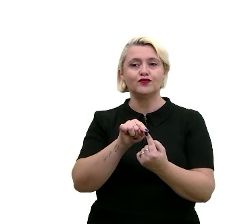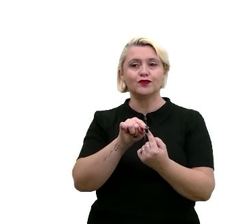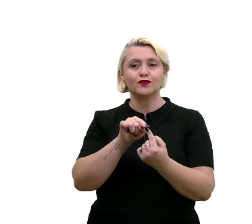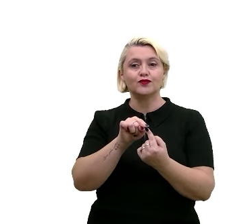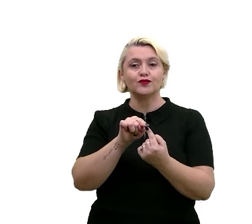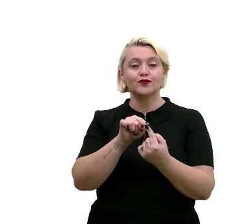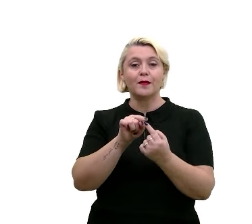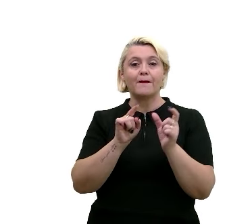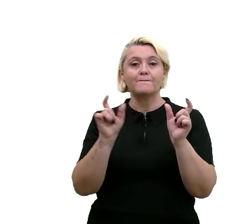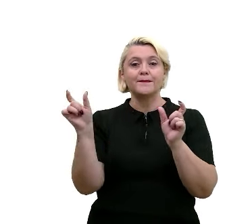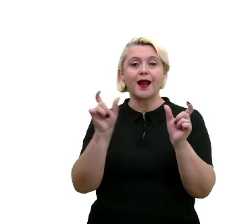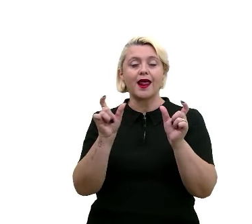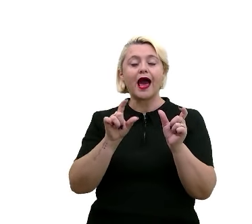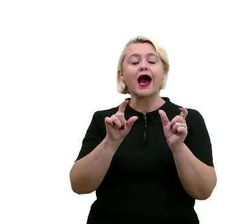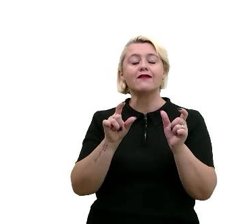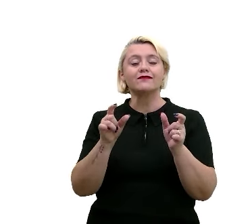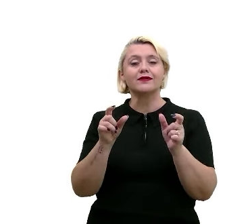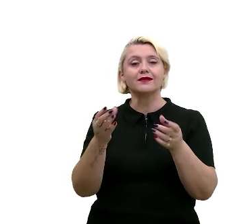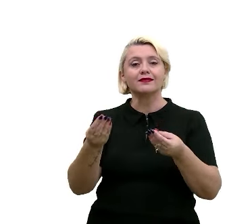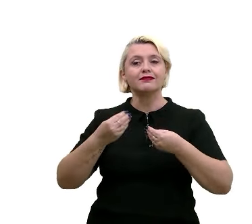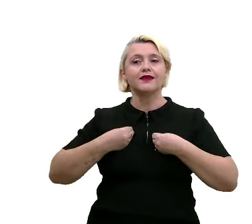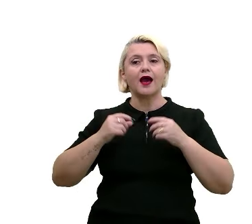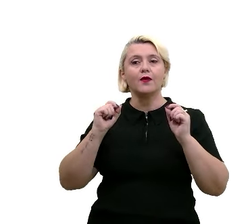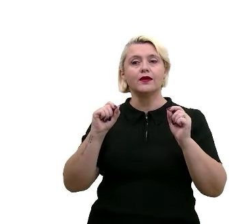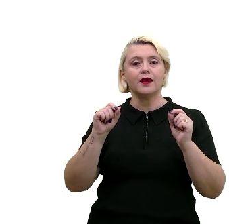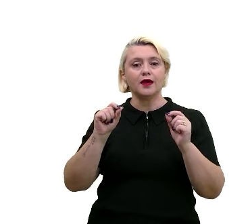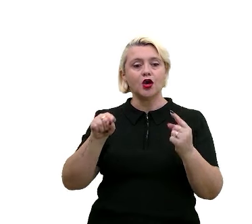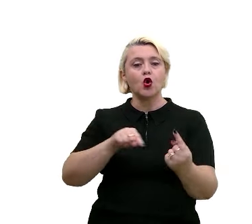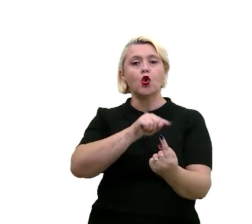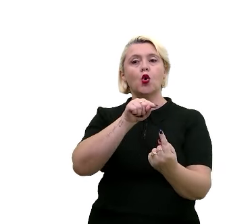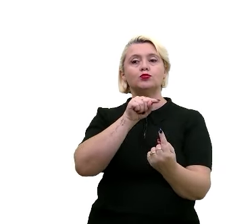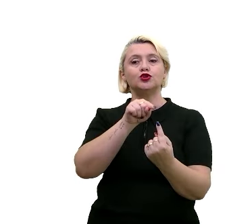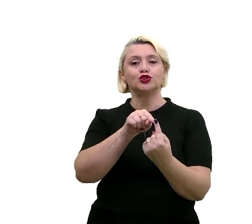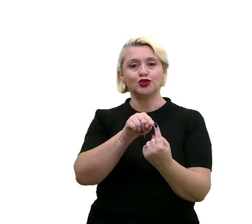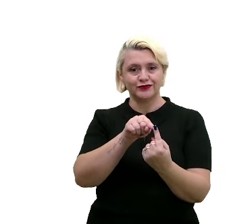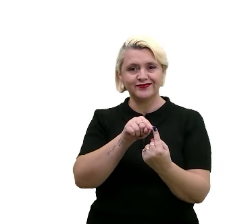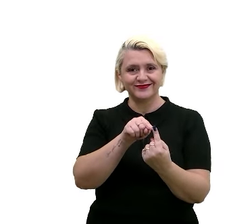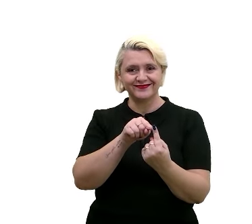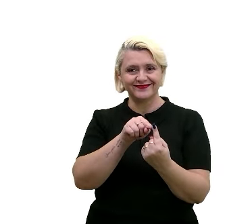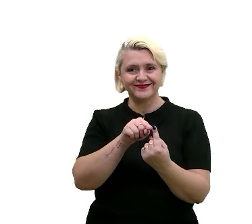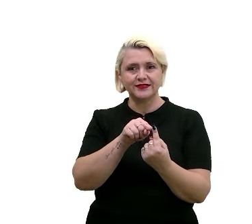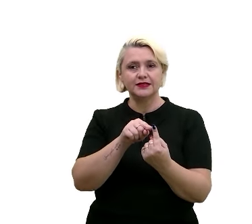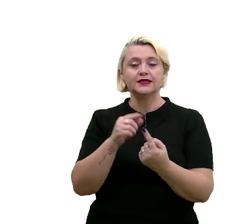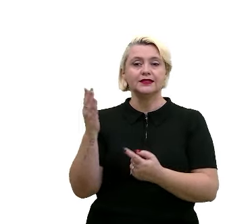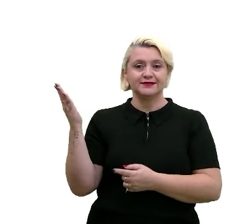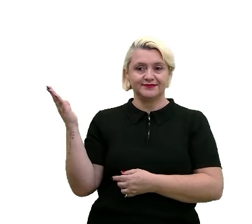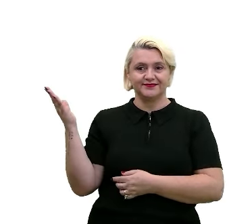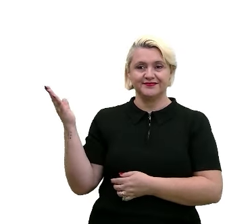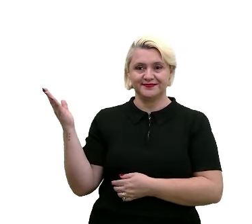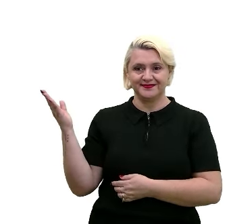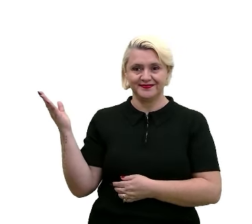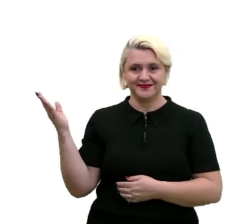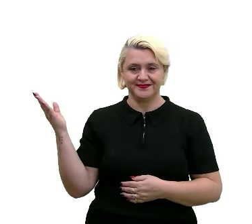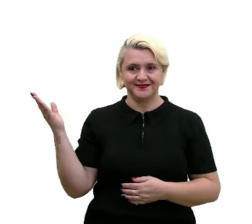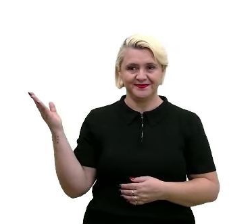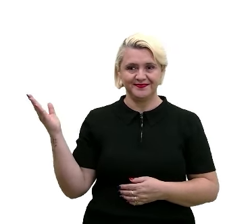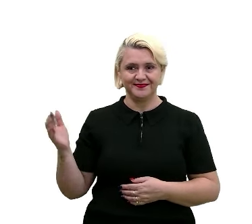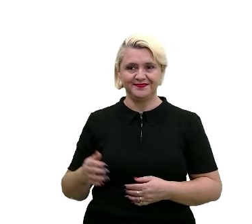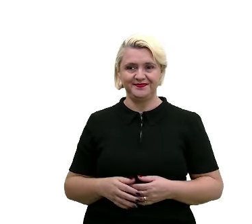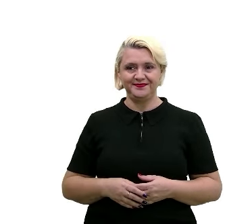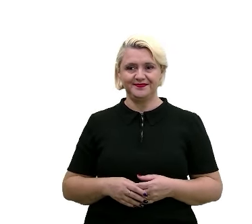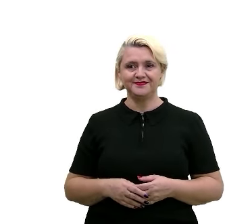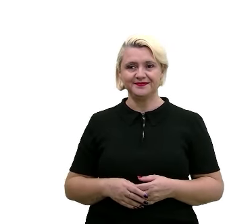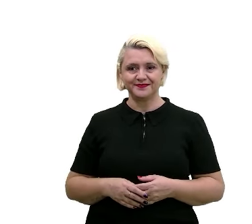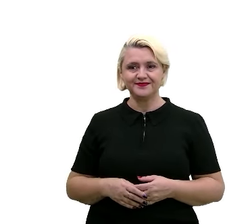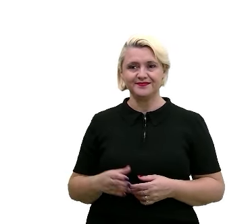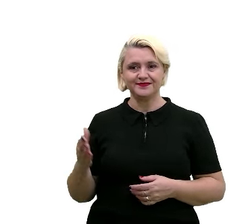trazem, que vão proporcionar aí uma relação de finalidade, que são para que, a fim de, olha,